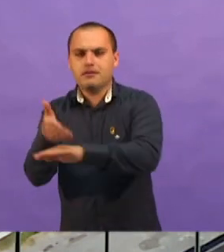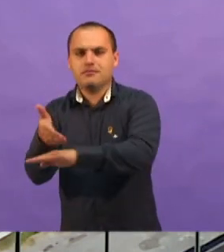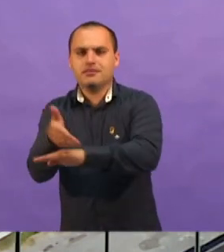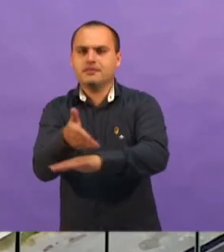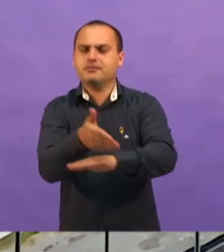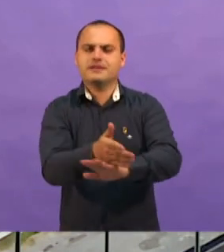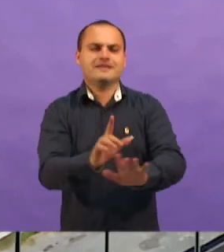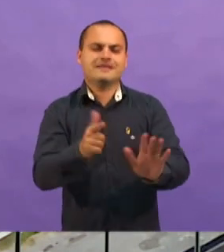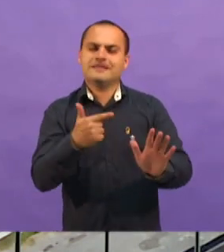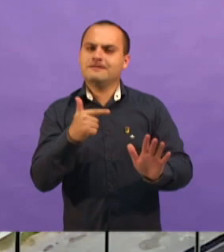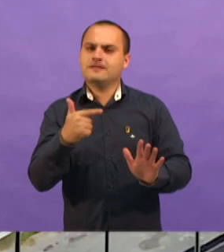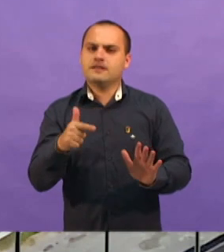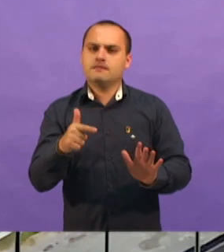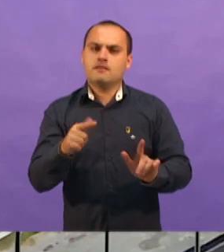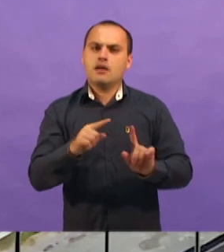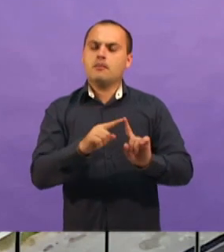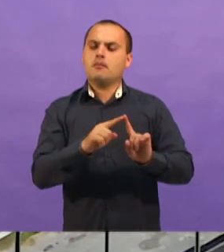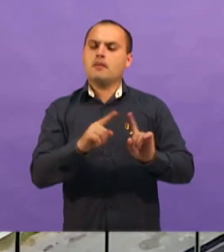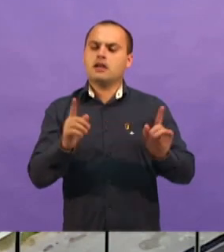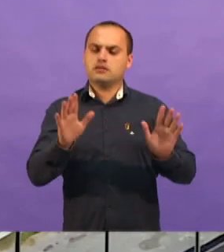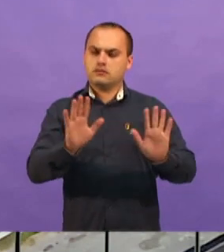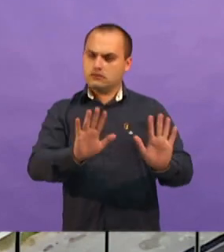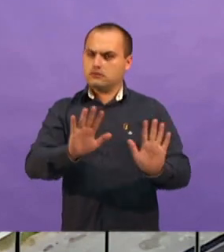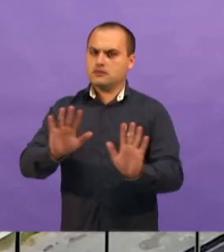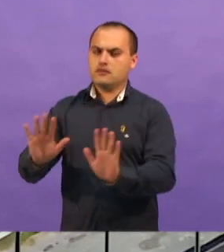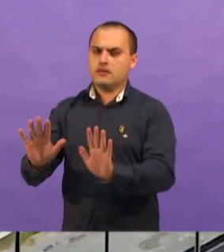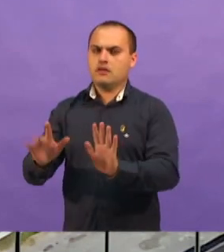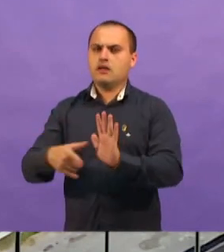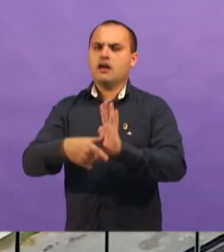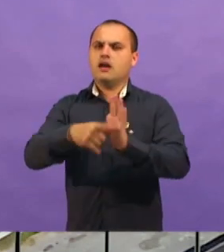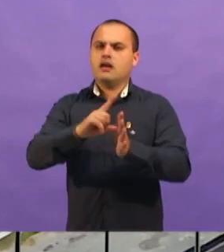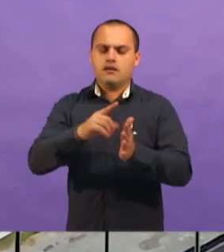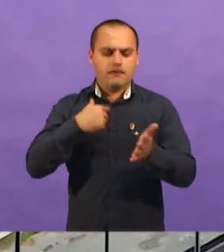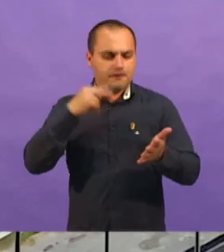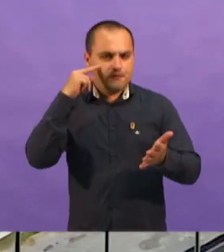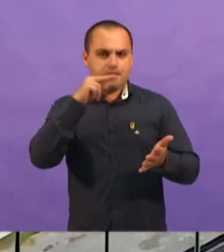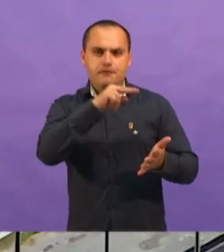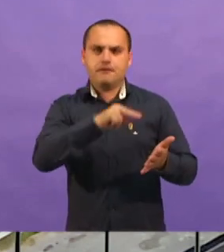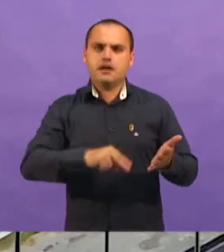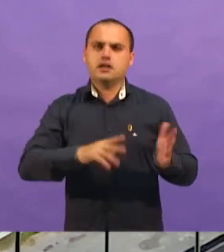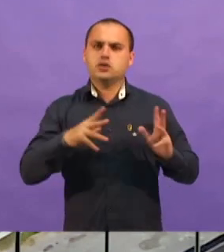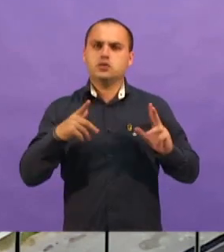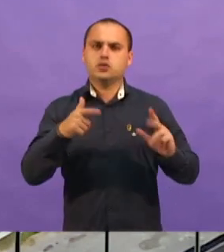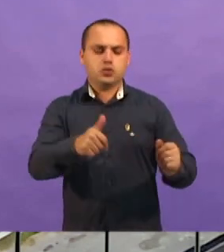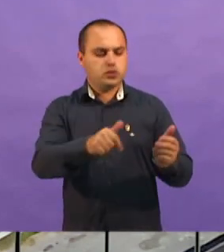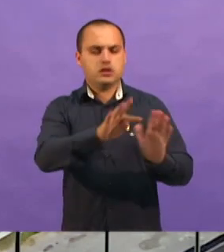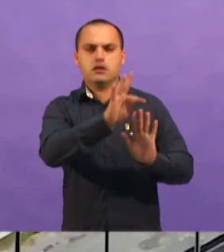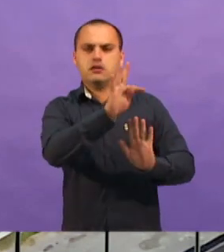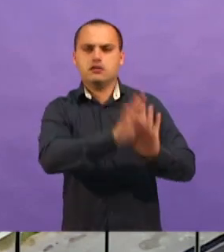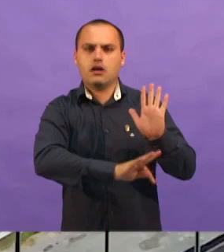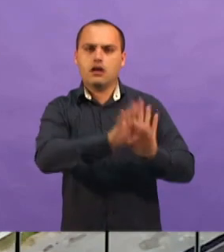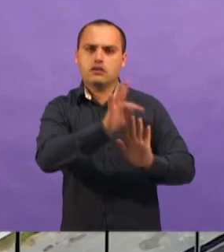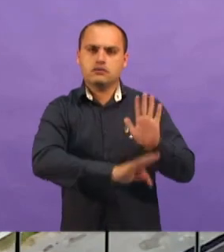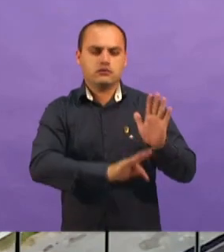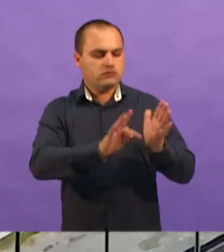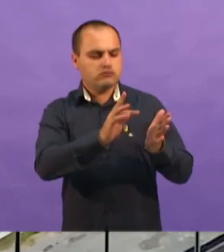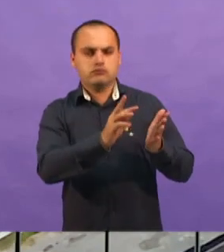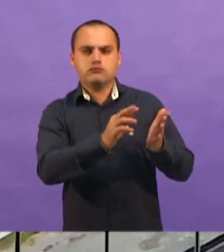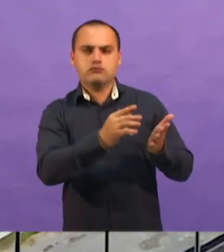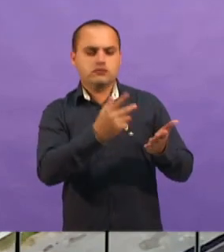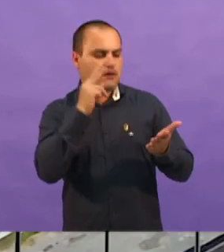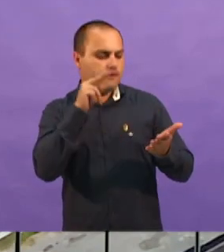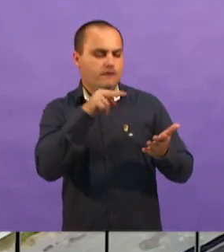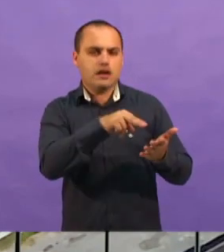foi feita toda a revisão ortográfica, a escolha, às vezes eu mando só o texto, não